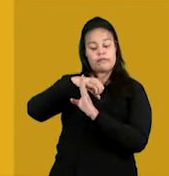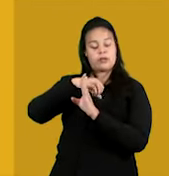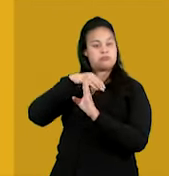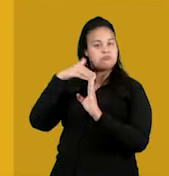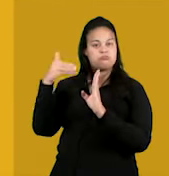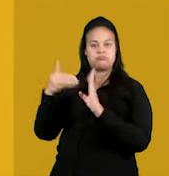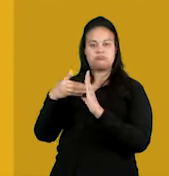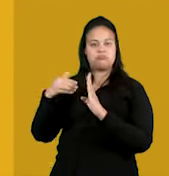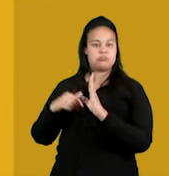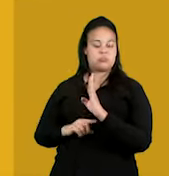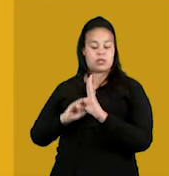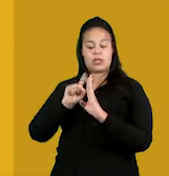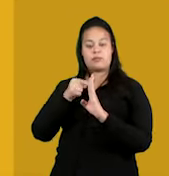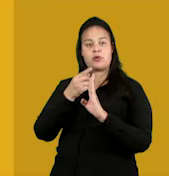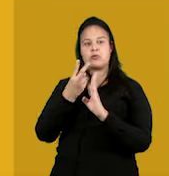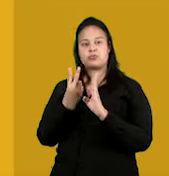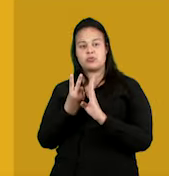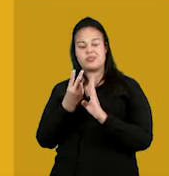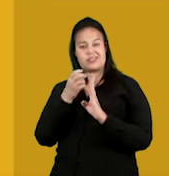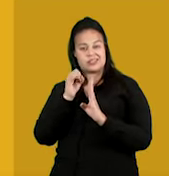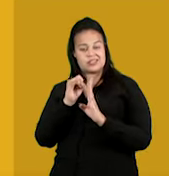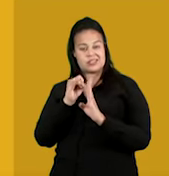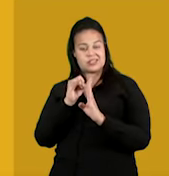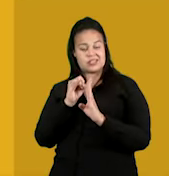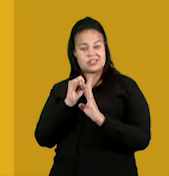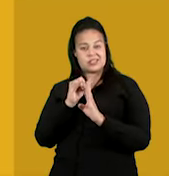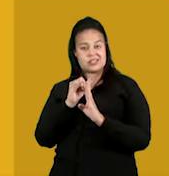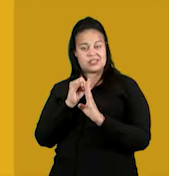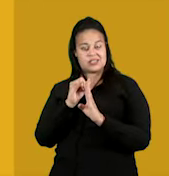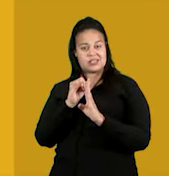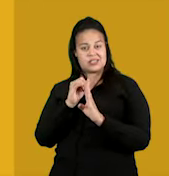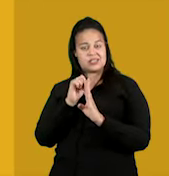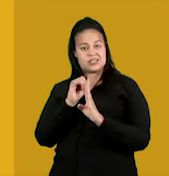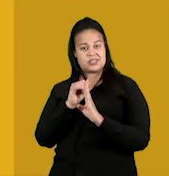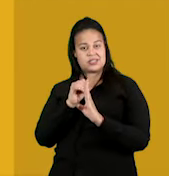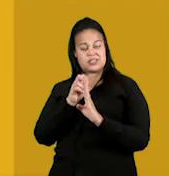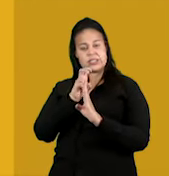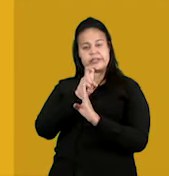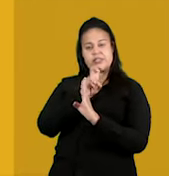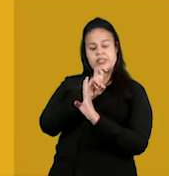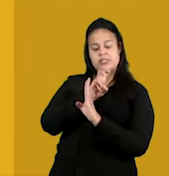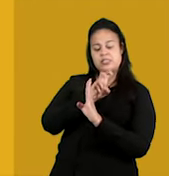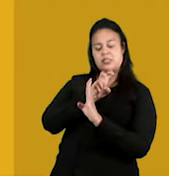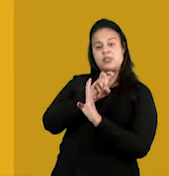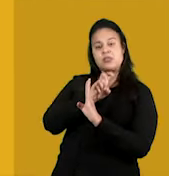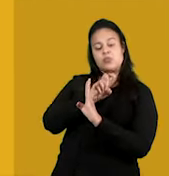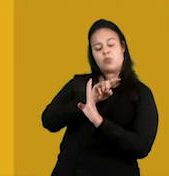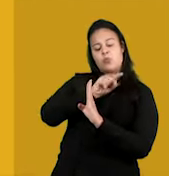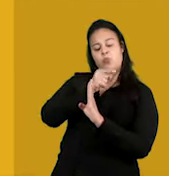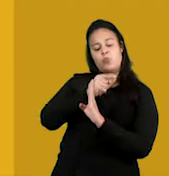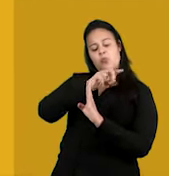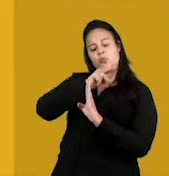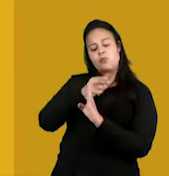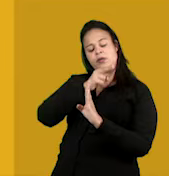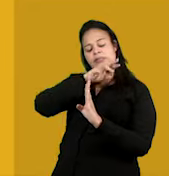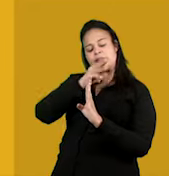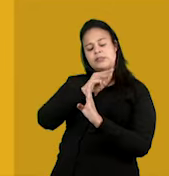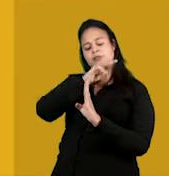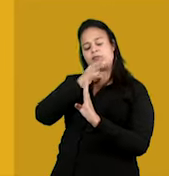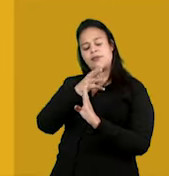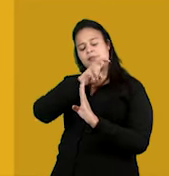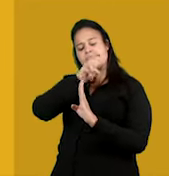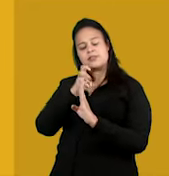o 2. Então, se eu arredondar com 5 casas decimais, né, eu